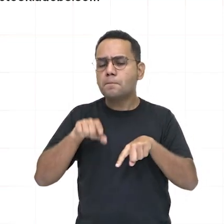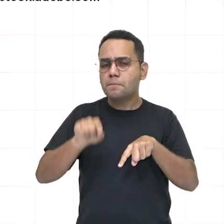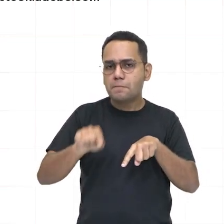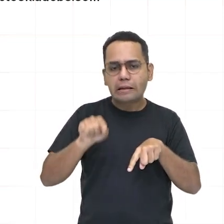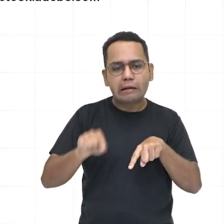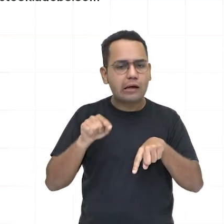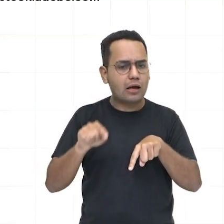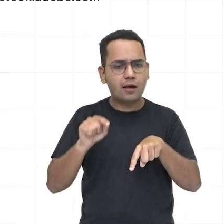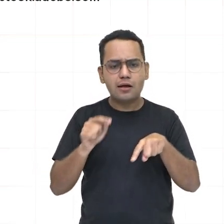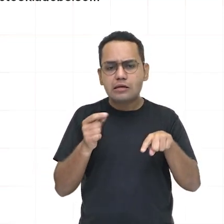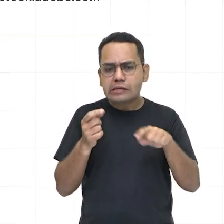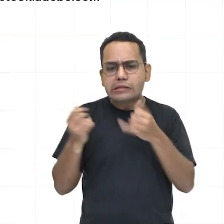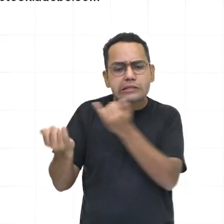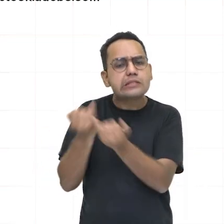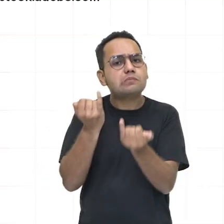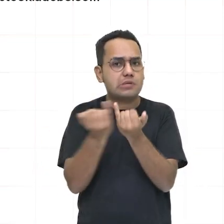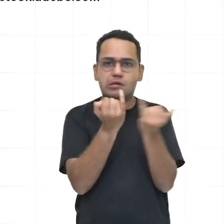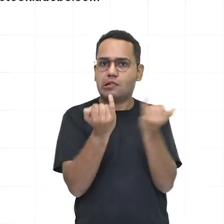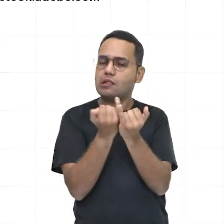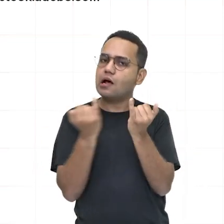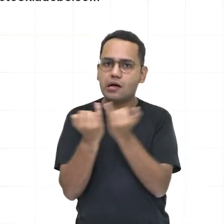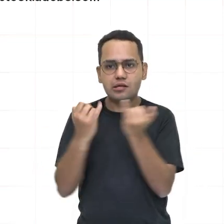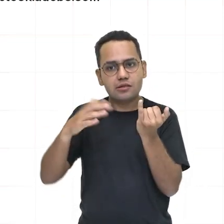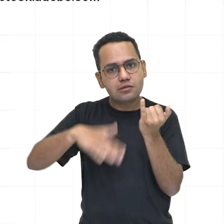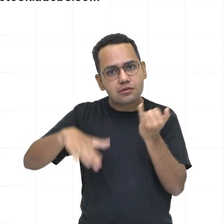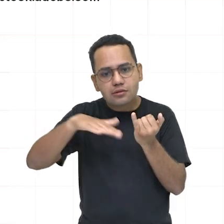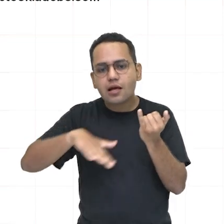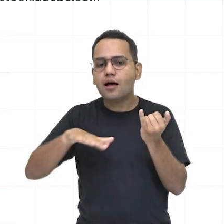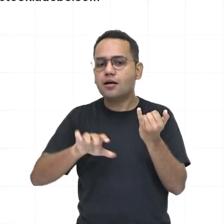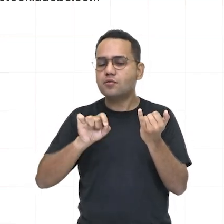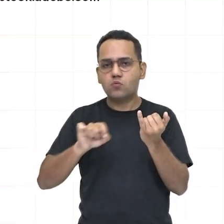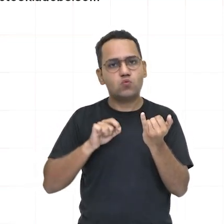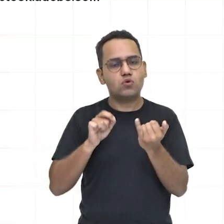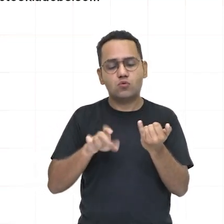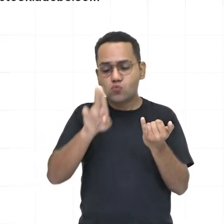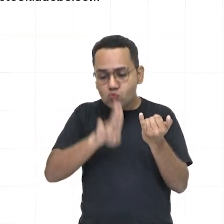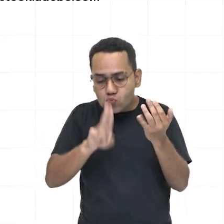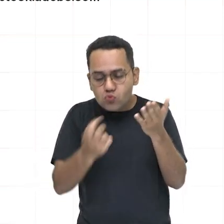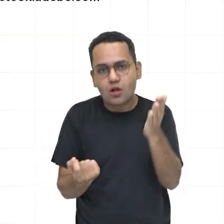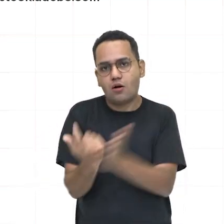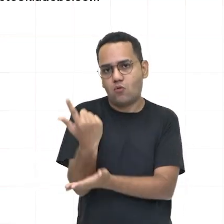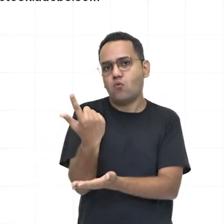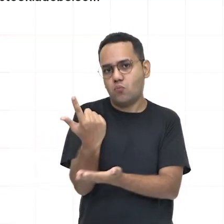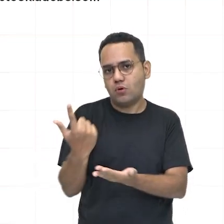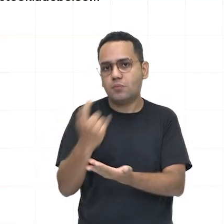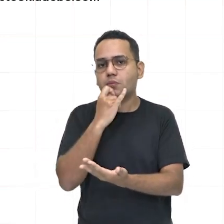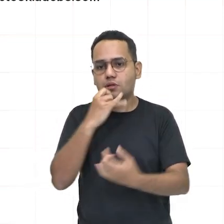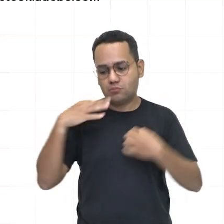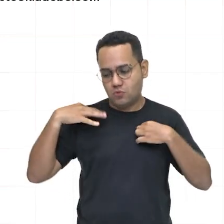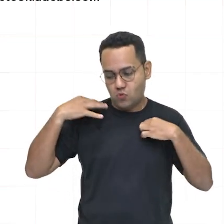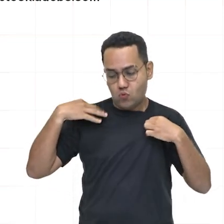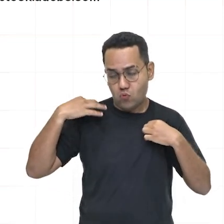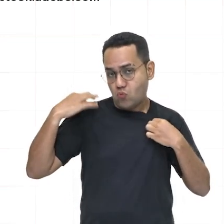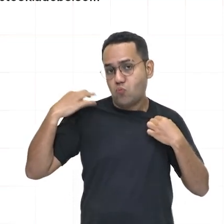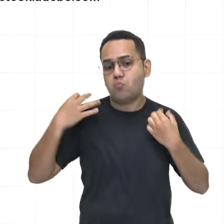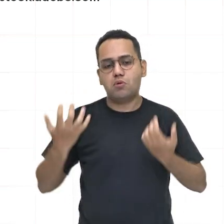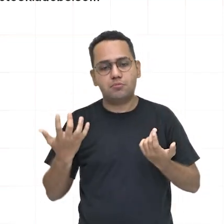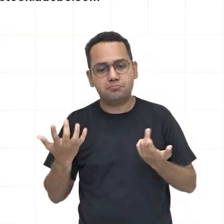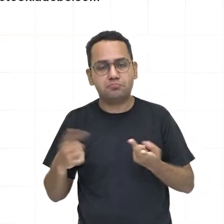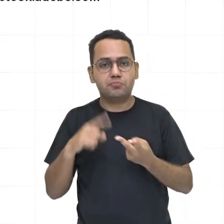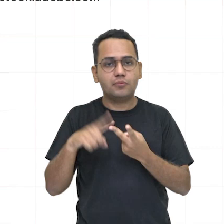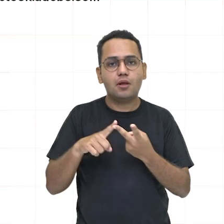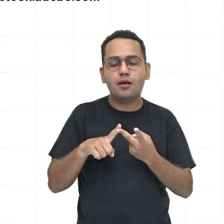consumo. Então, todo mundo usa as mesmas roupas ou marcas, né? Roupas das mesmas marcas. Nós utilizamos